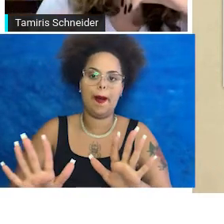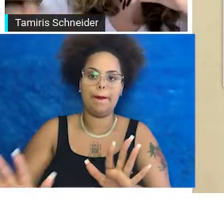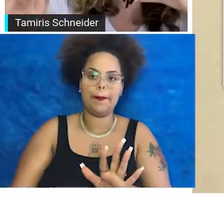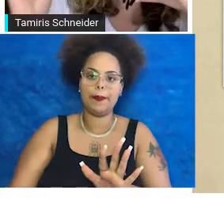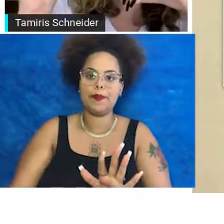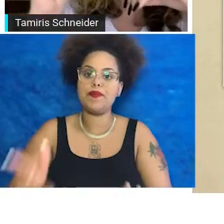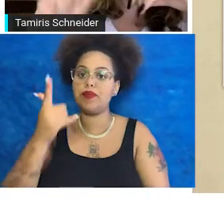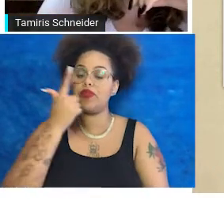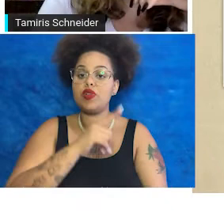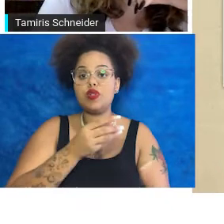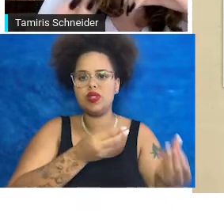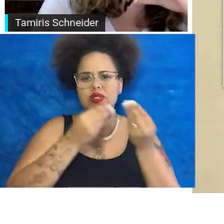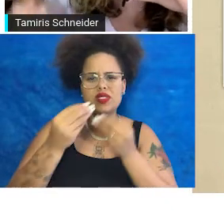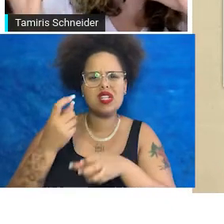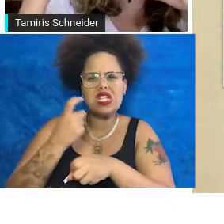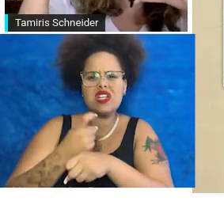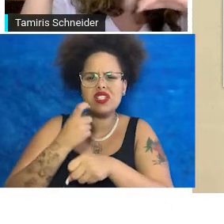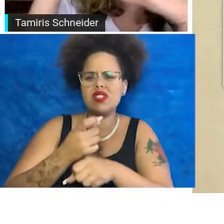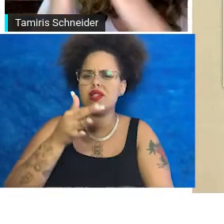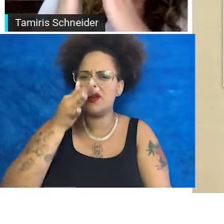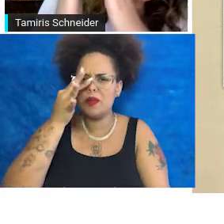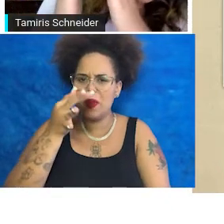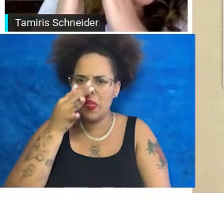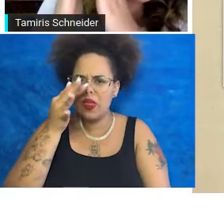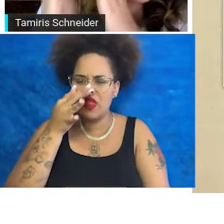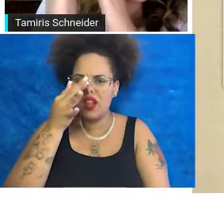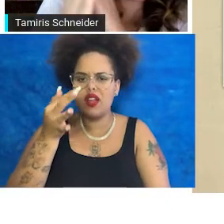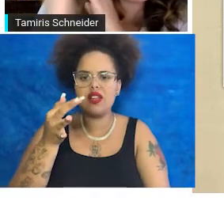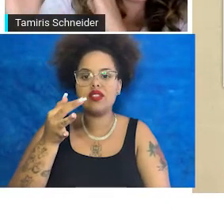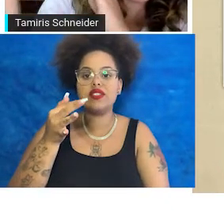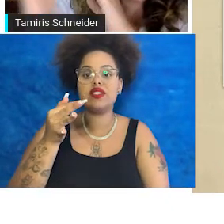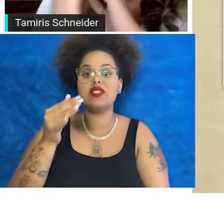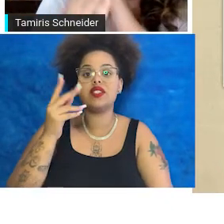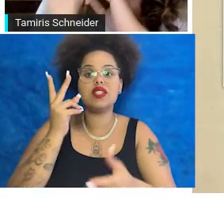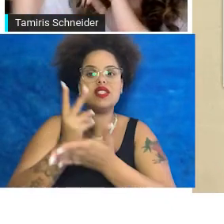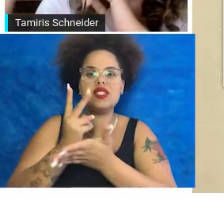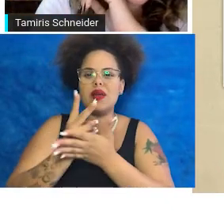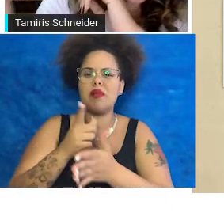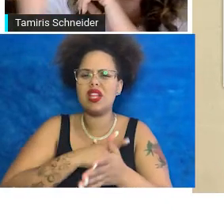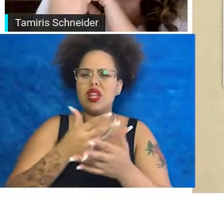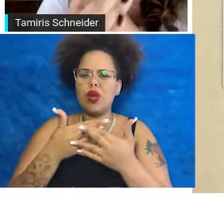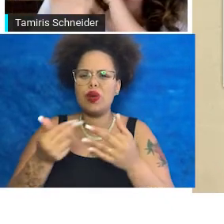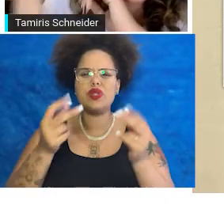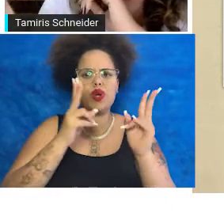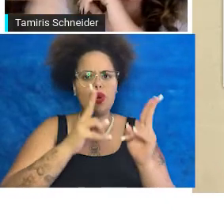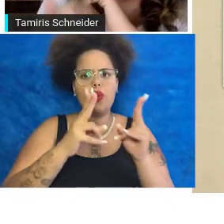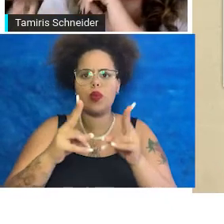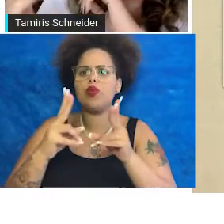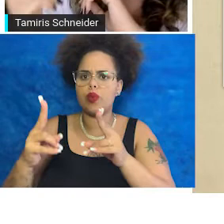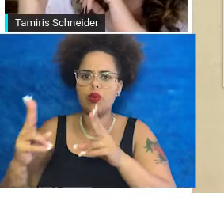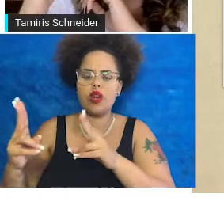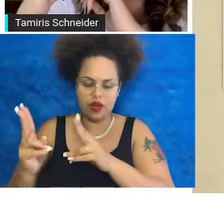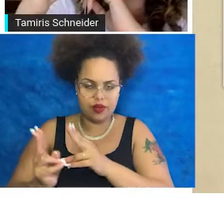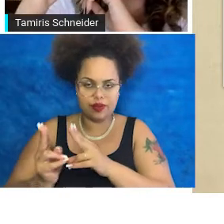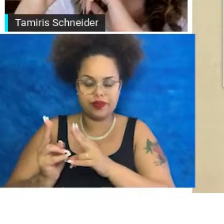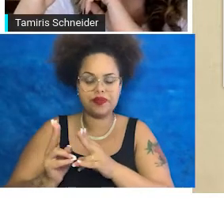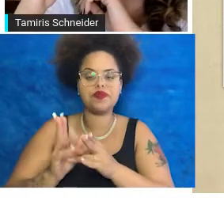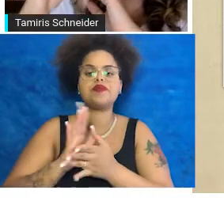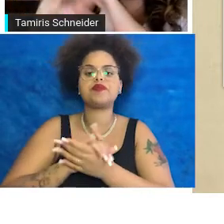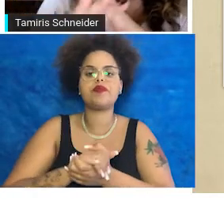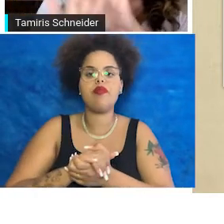gente conseguiu trazer essa rigidez das plantas, essa unidade ali, sempre tem coisas iguais nos dois criados mudos,